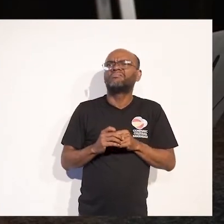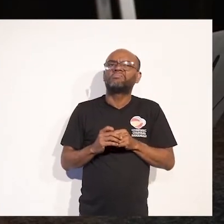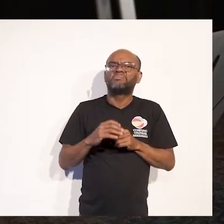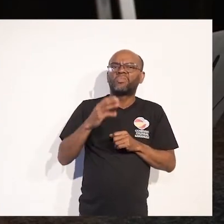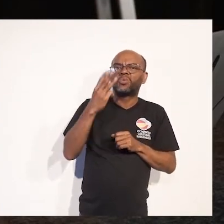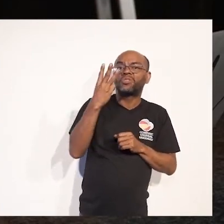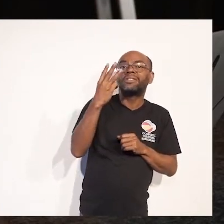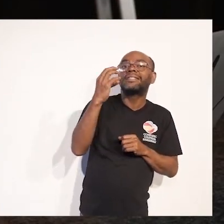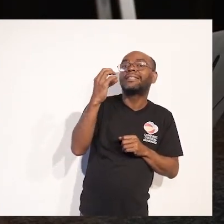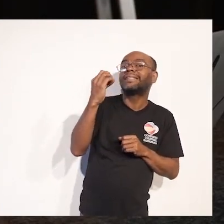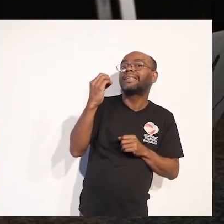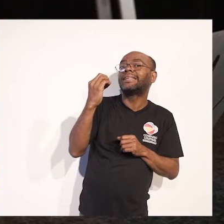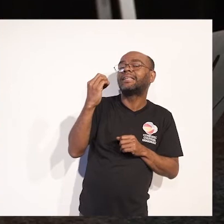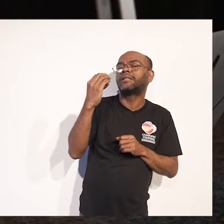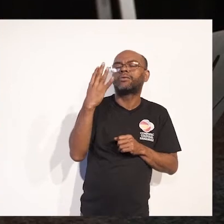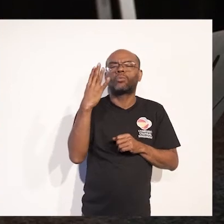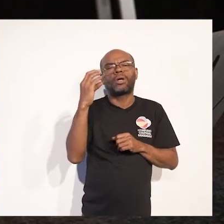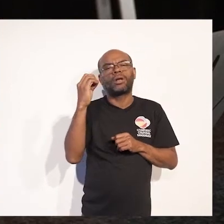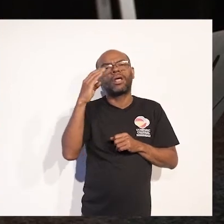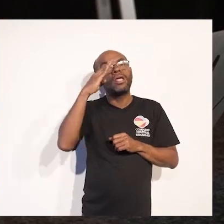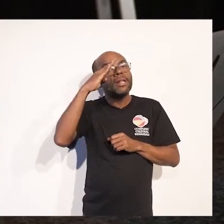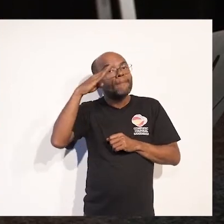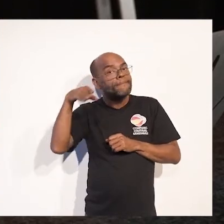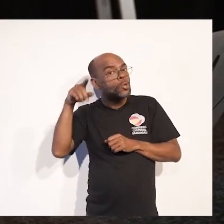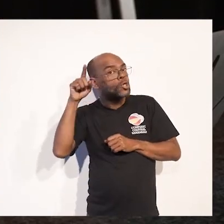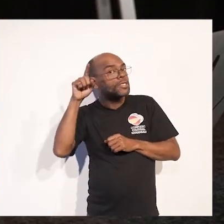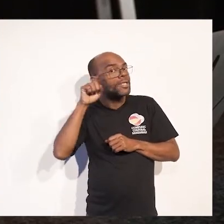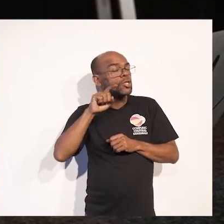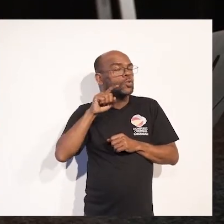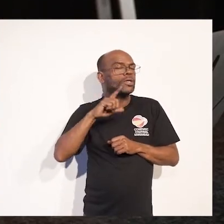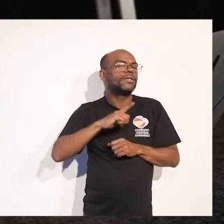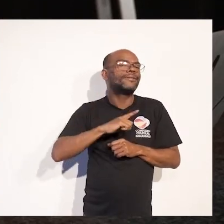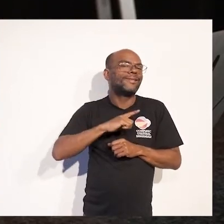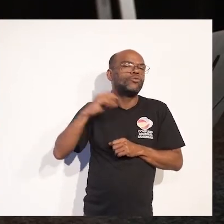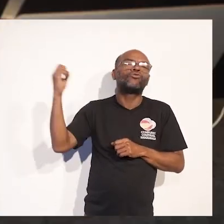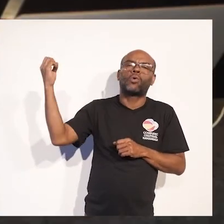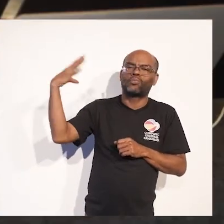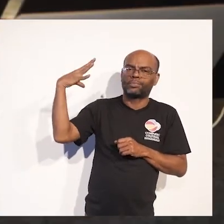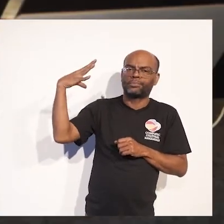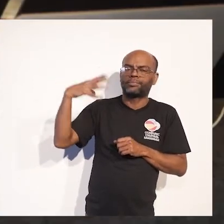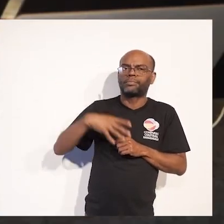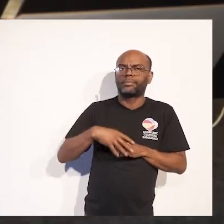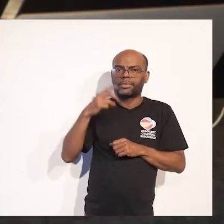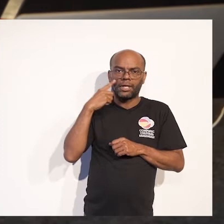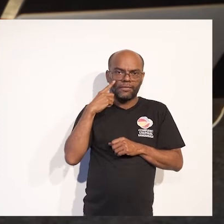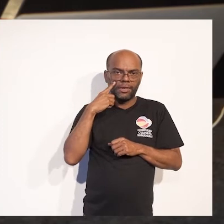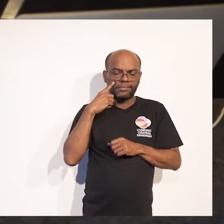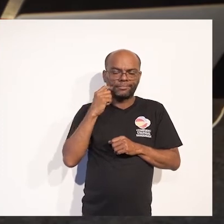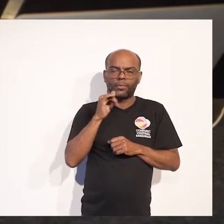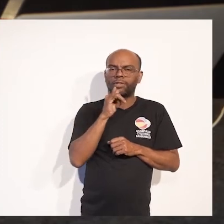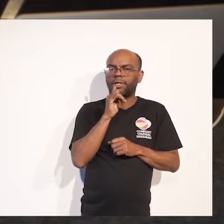uns 30%, 40% dessas cores que o Sol tem. Quer ver um outro